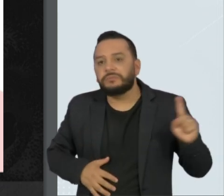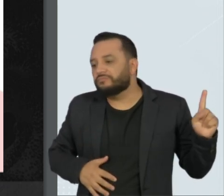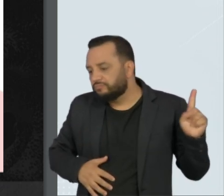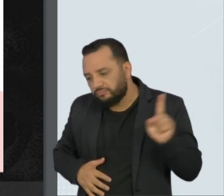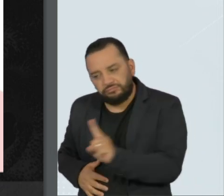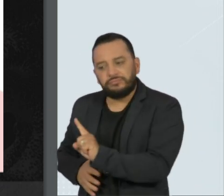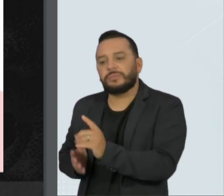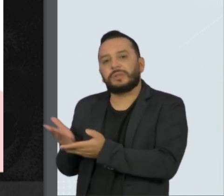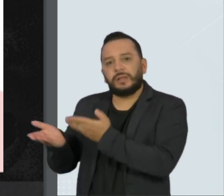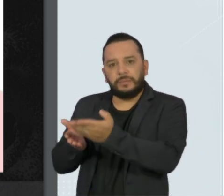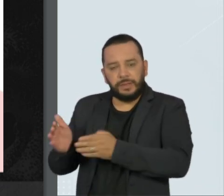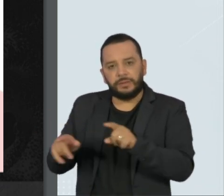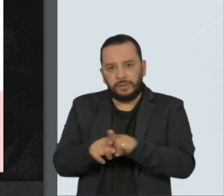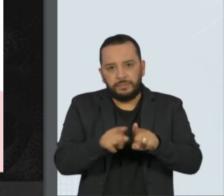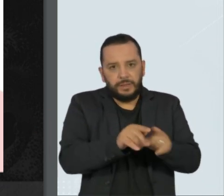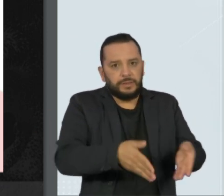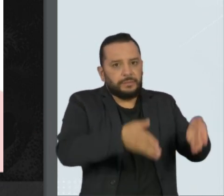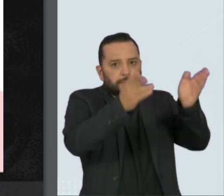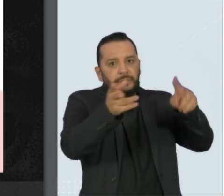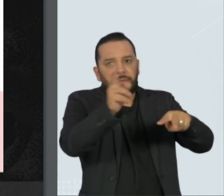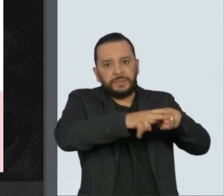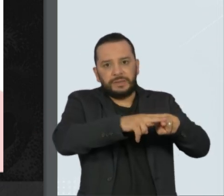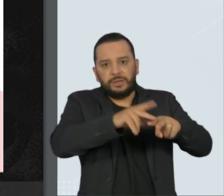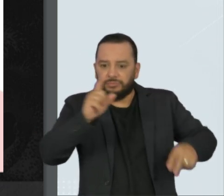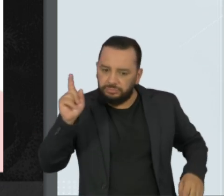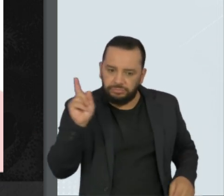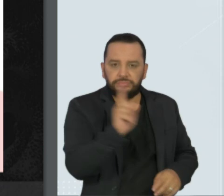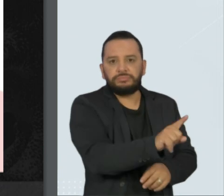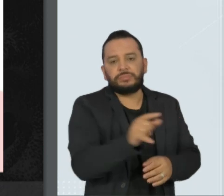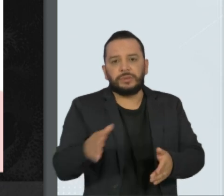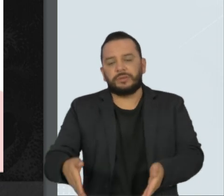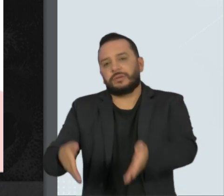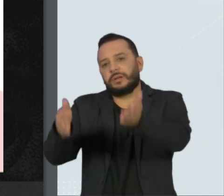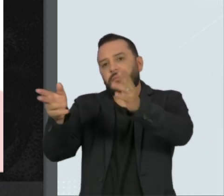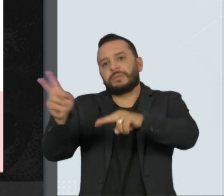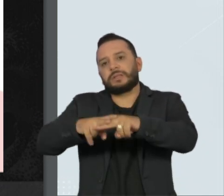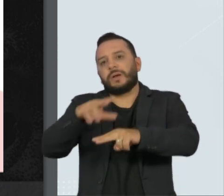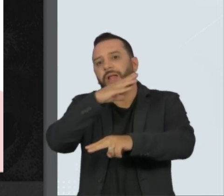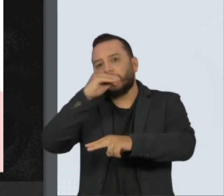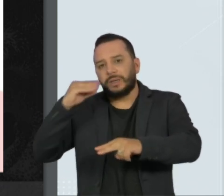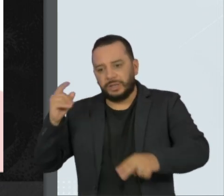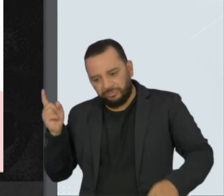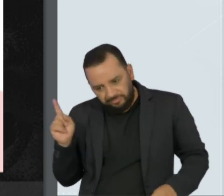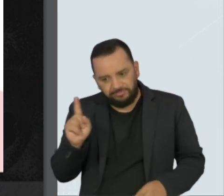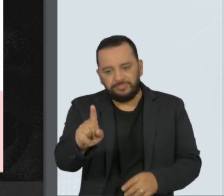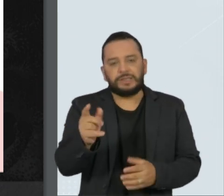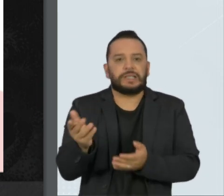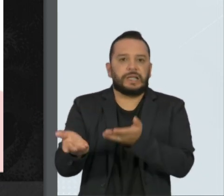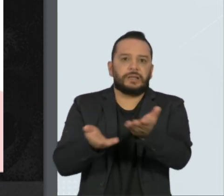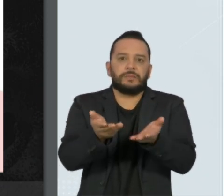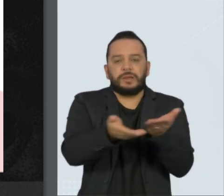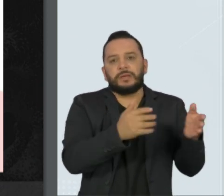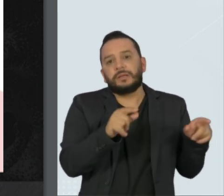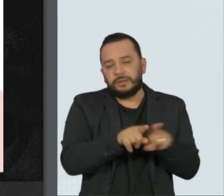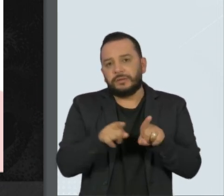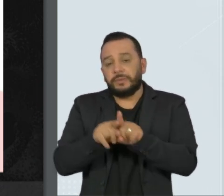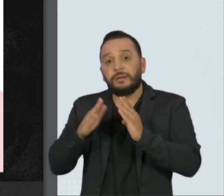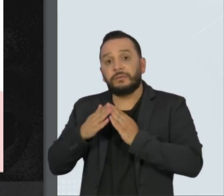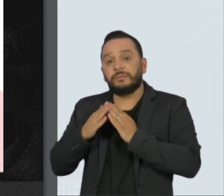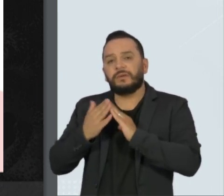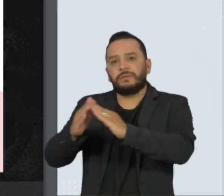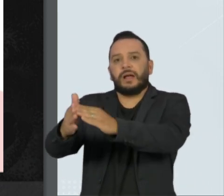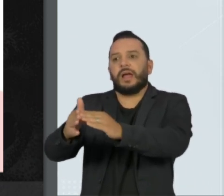prisões, o mesmo na Fundação Casa e o mesmo nas populações mais vulneráveis. Então, esse é um exemplo de material